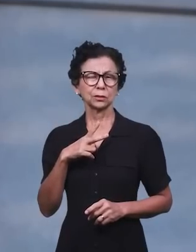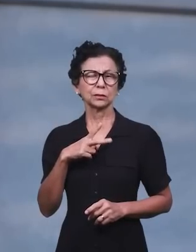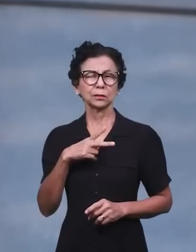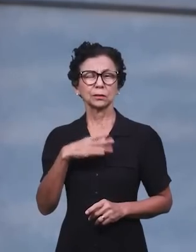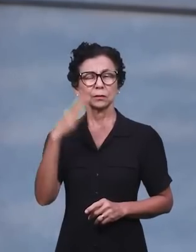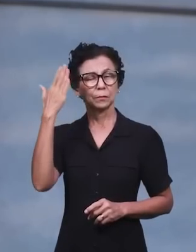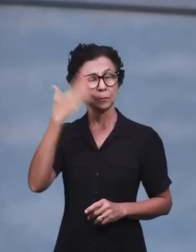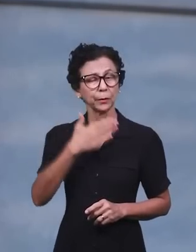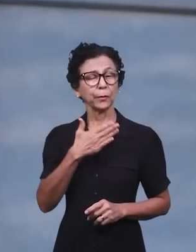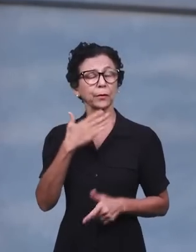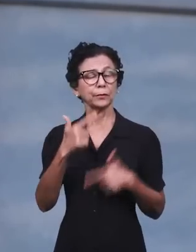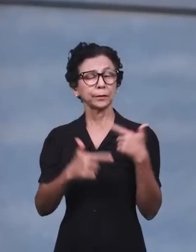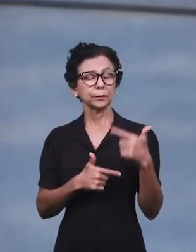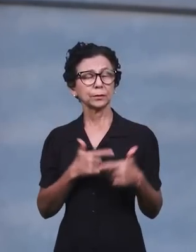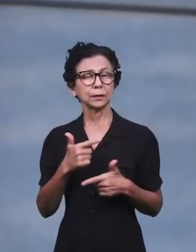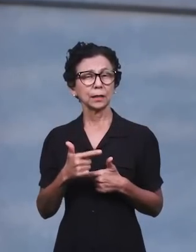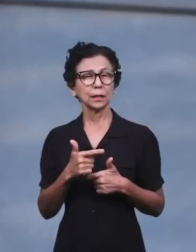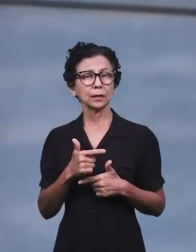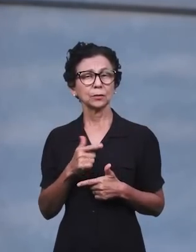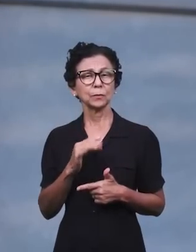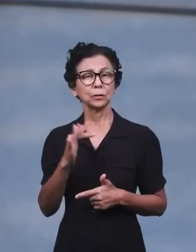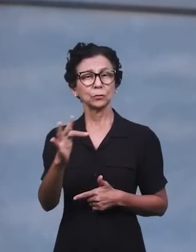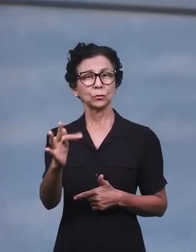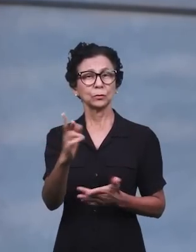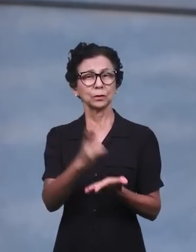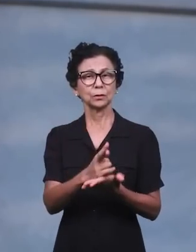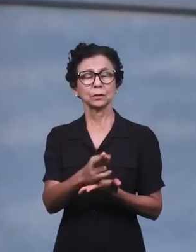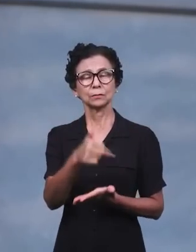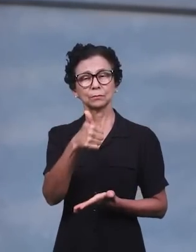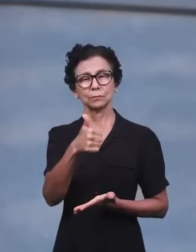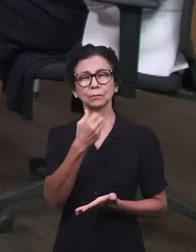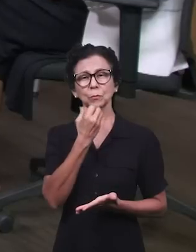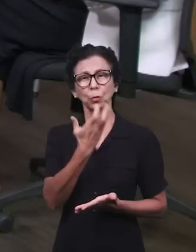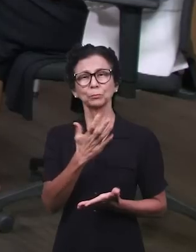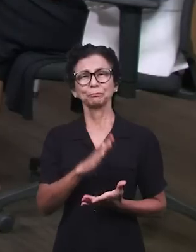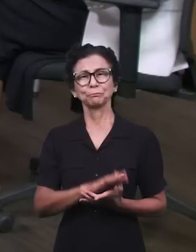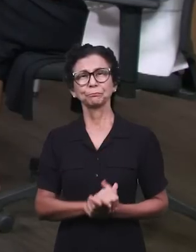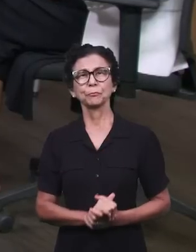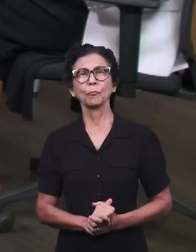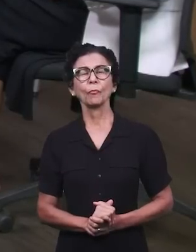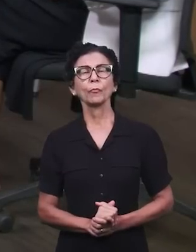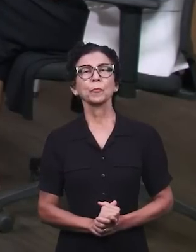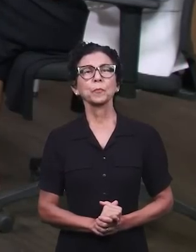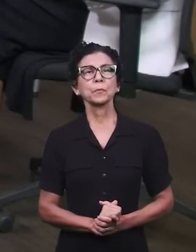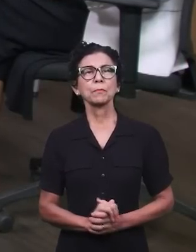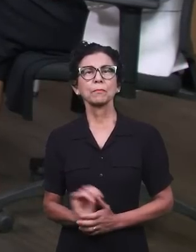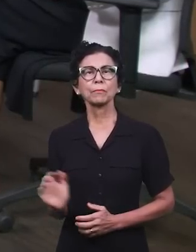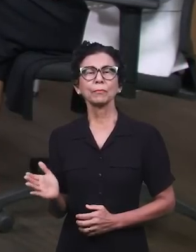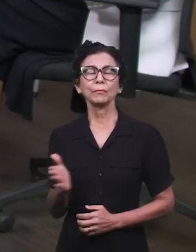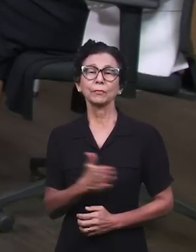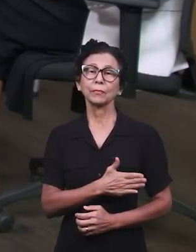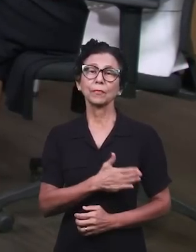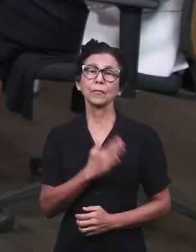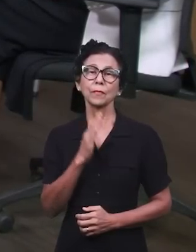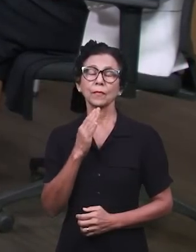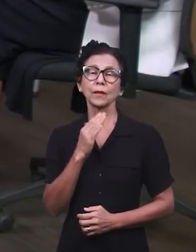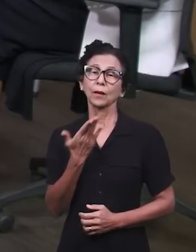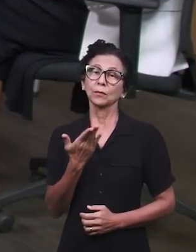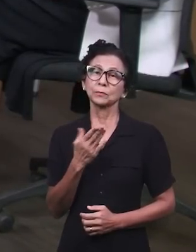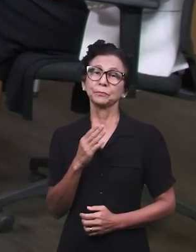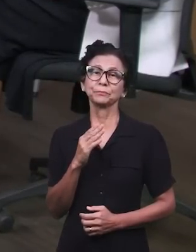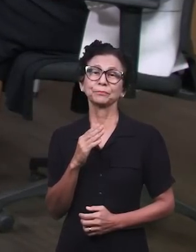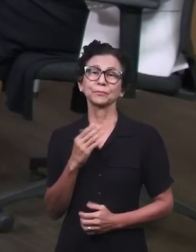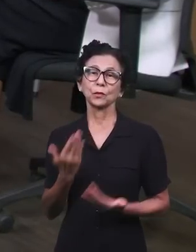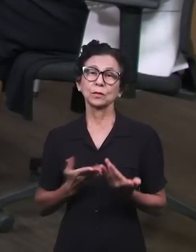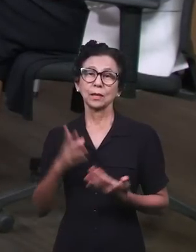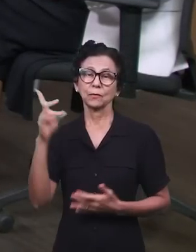momento e que fruto bom que aquilo resultou. E foi bom mesmo. Glória a Deus. A experiência de Jó, né? Antes eu te conhecia de ouvir falar, mas agora os